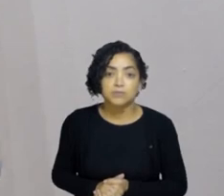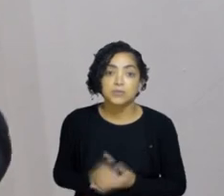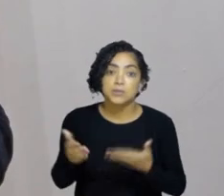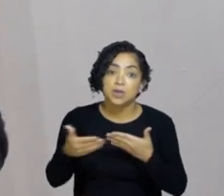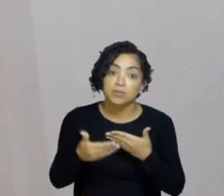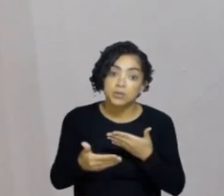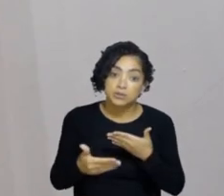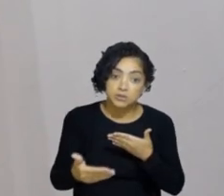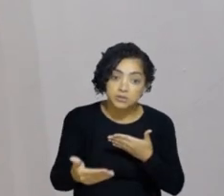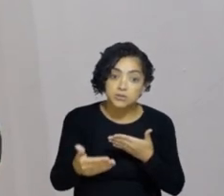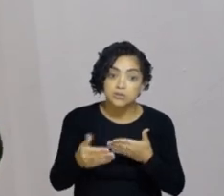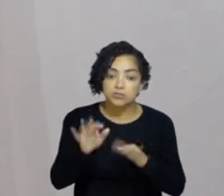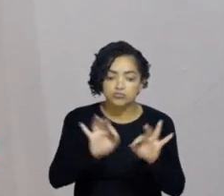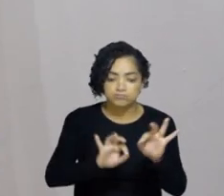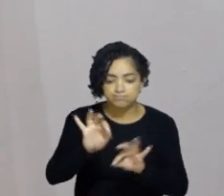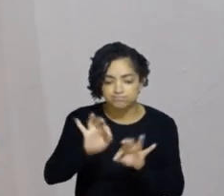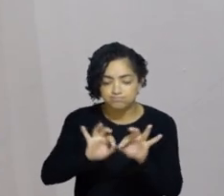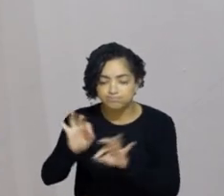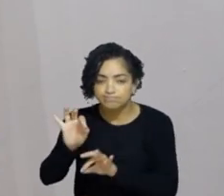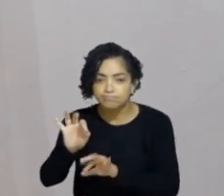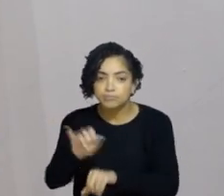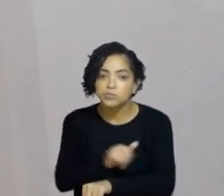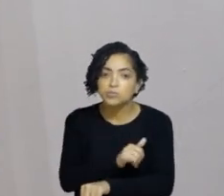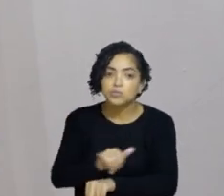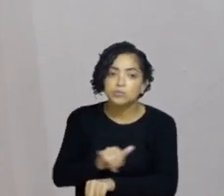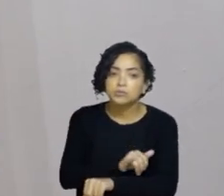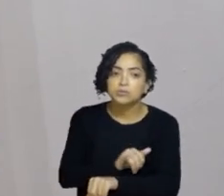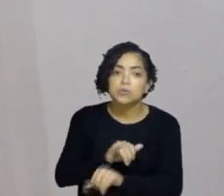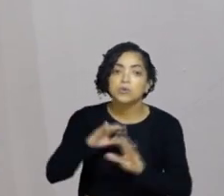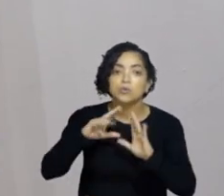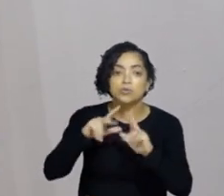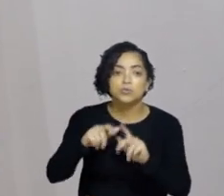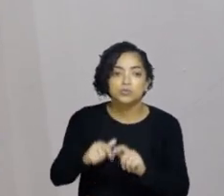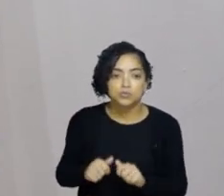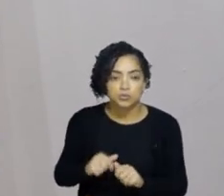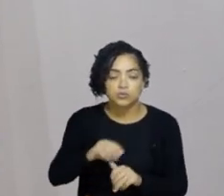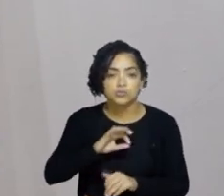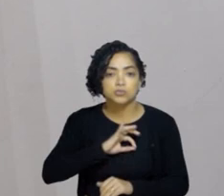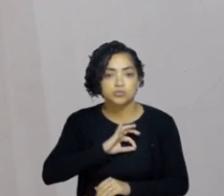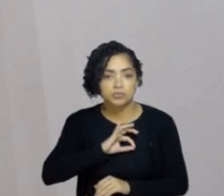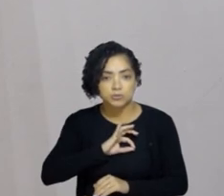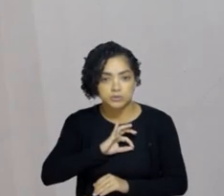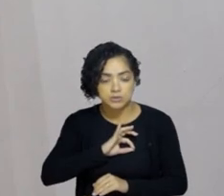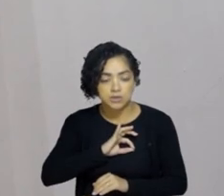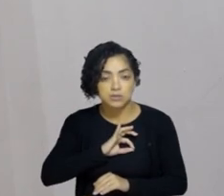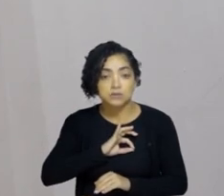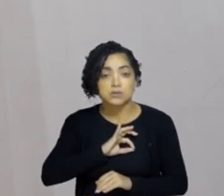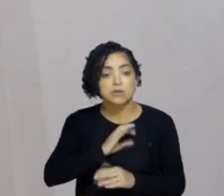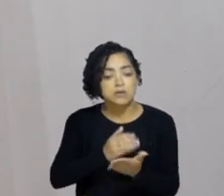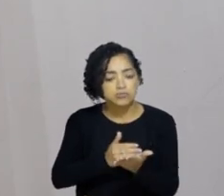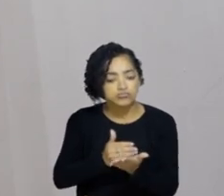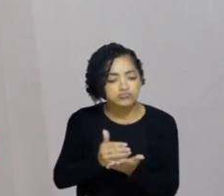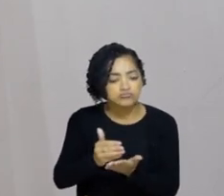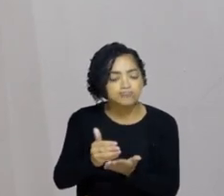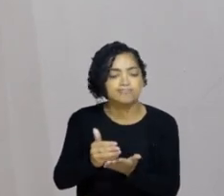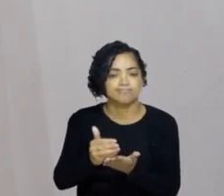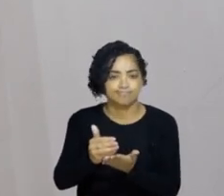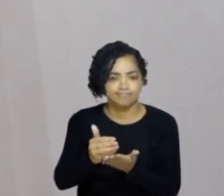nós criamos um planejamento estratégico em conjunto com todos os policiais civis catarinenses e começamos a